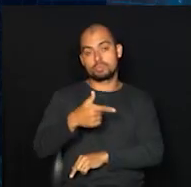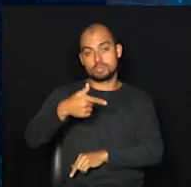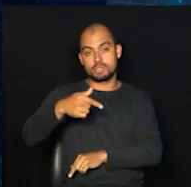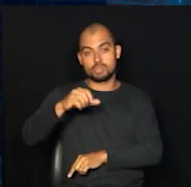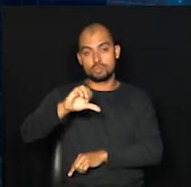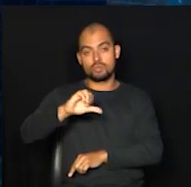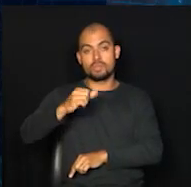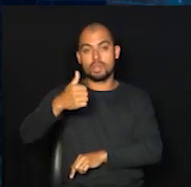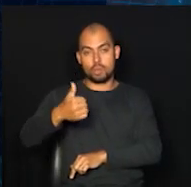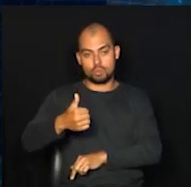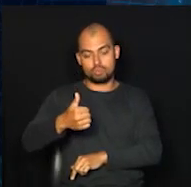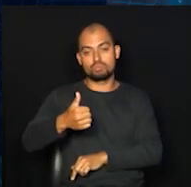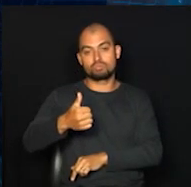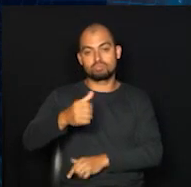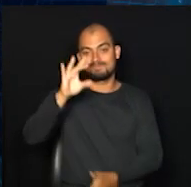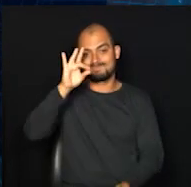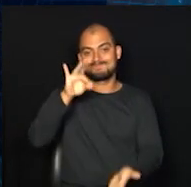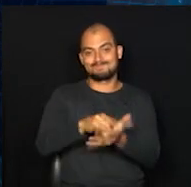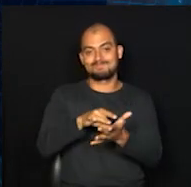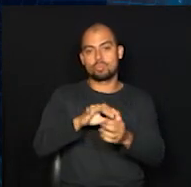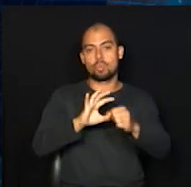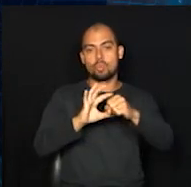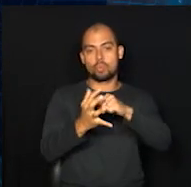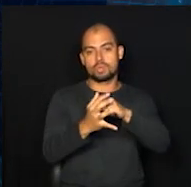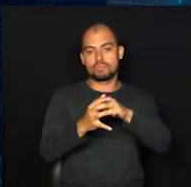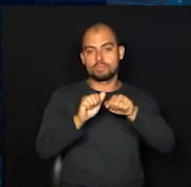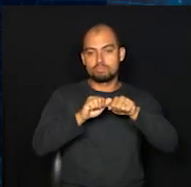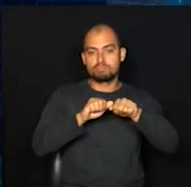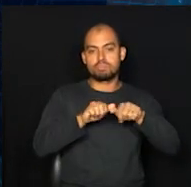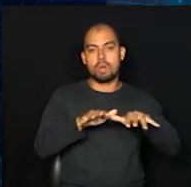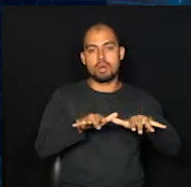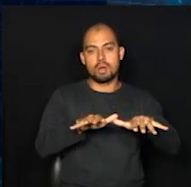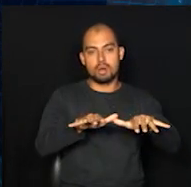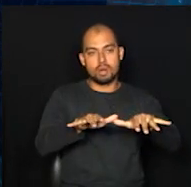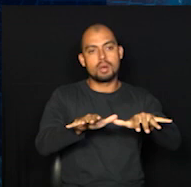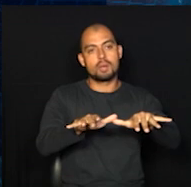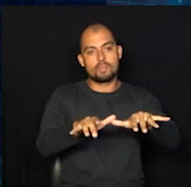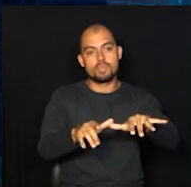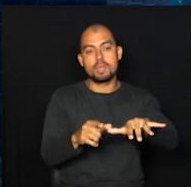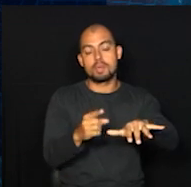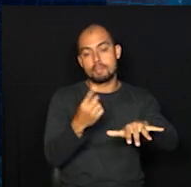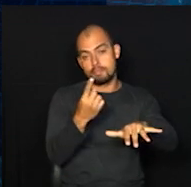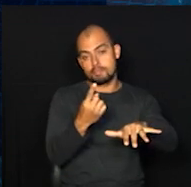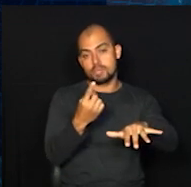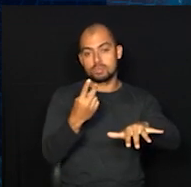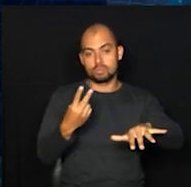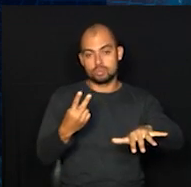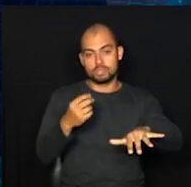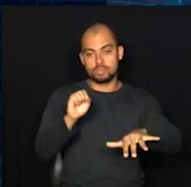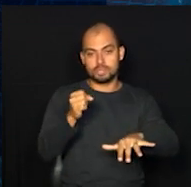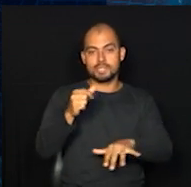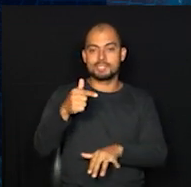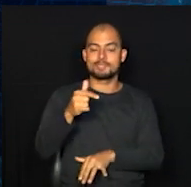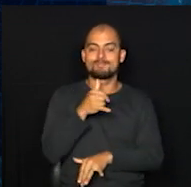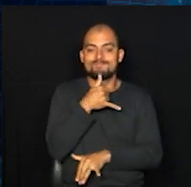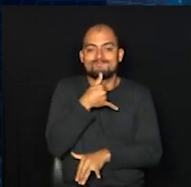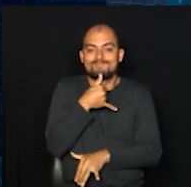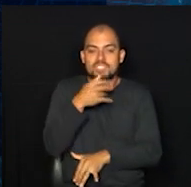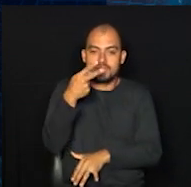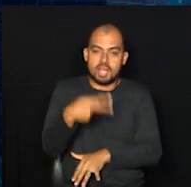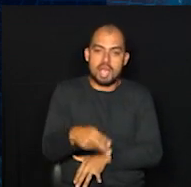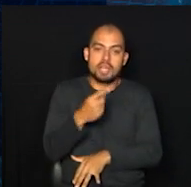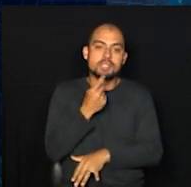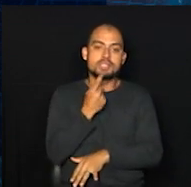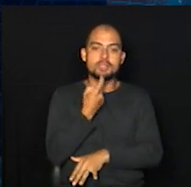2.791 mortes confirmadas, sendo que 1.287 são aqui, infelizmente, da nossa